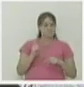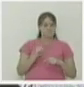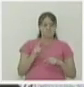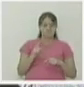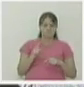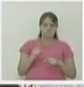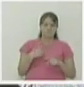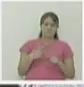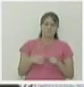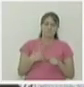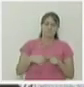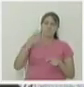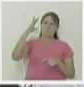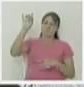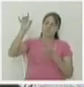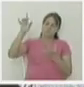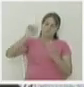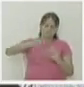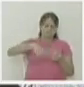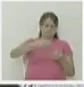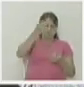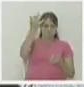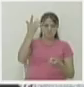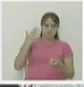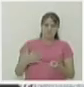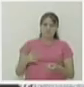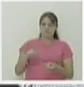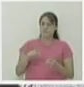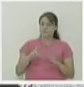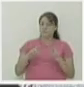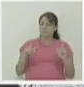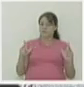questão de graça. E aí está a grande diferença.